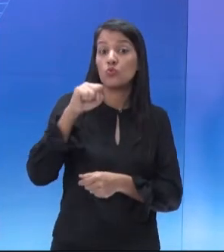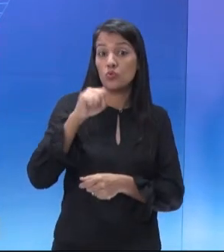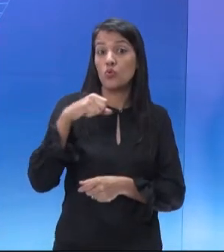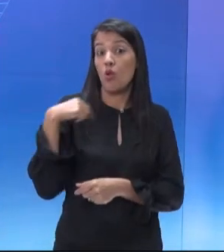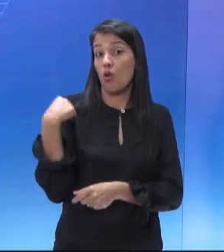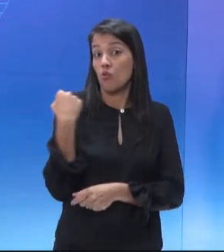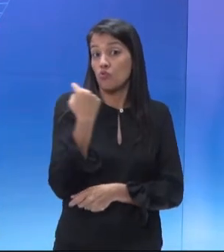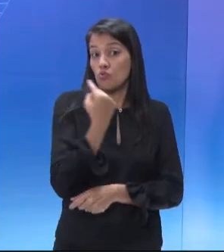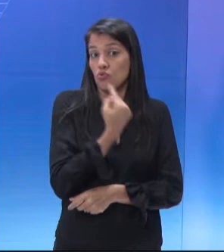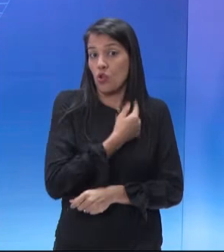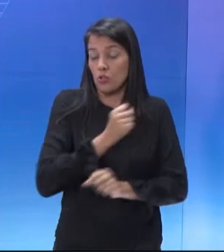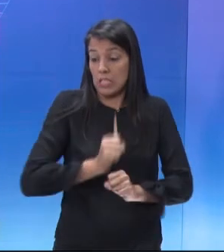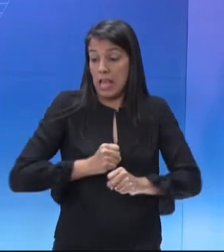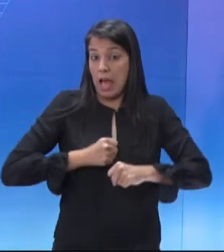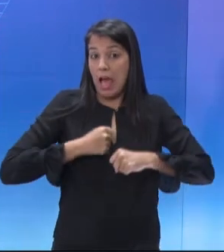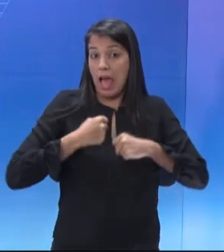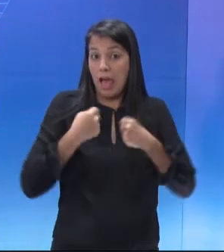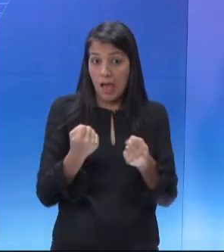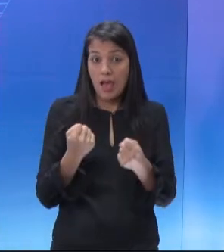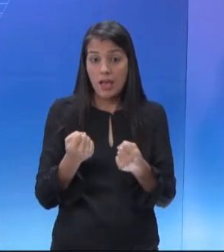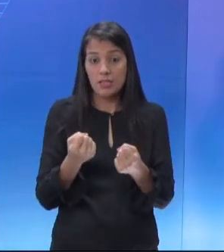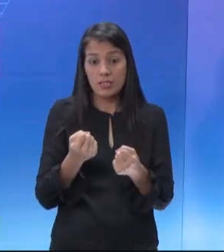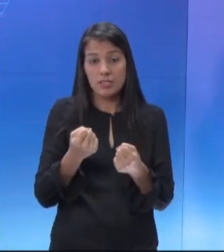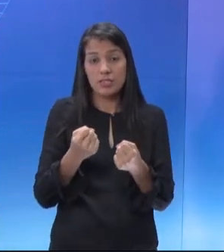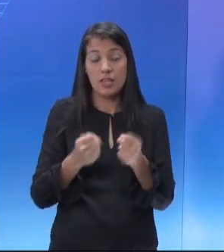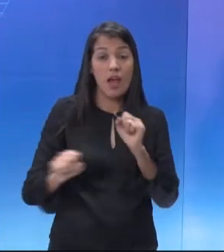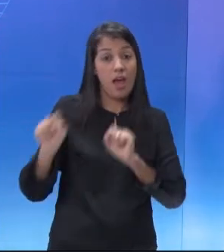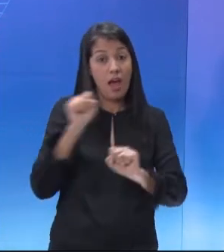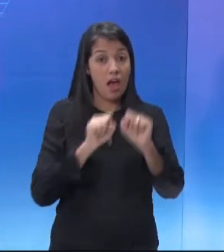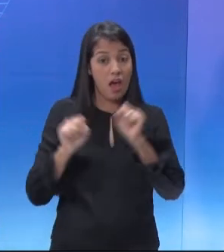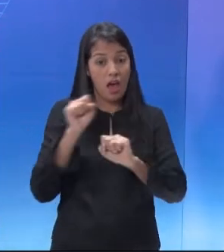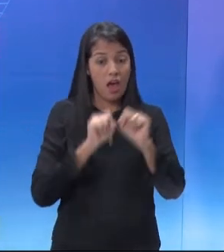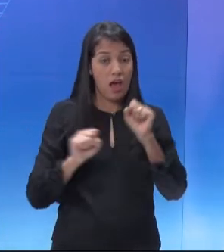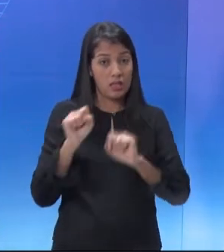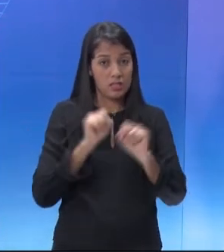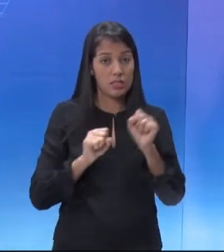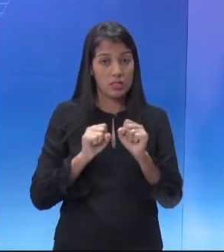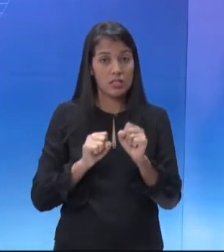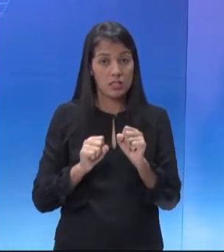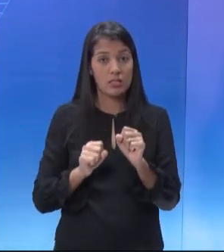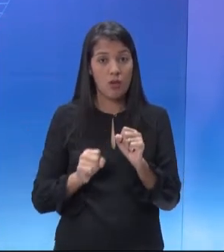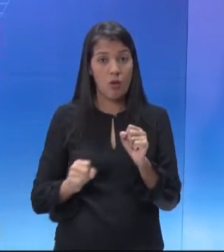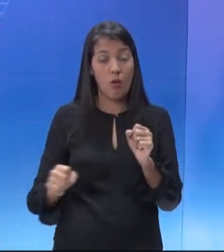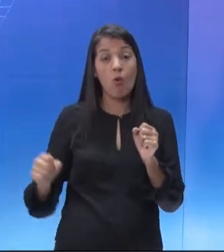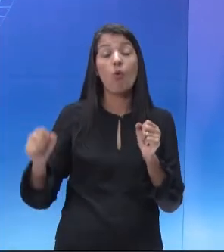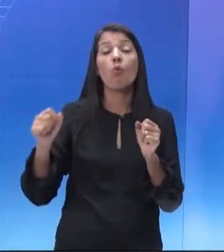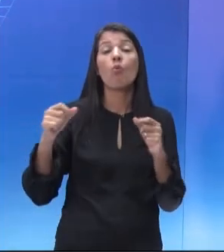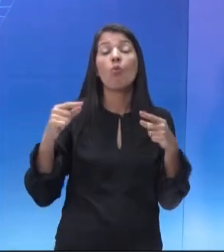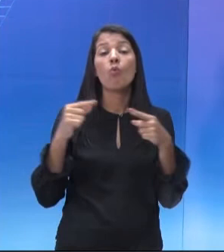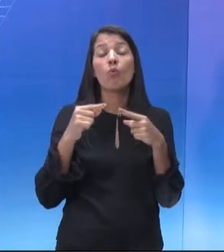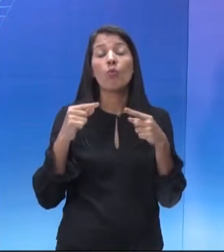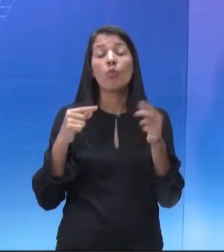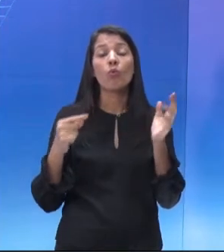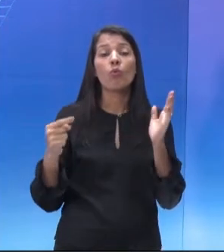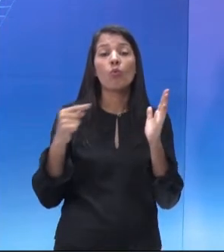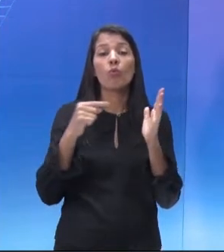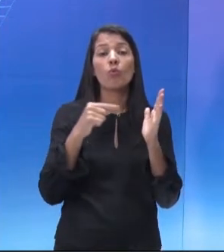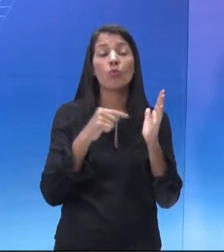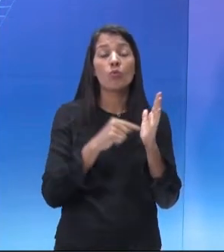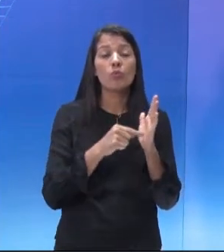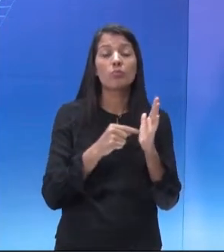repetir, professor Zygmunt Bauman fala, não são as crises que mudam o mundo, e sim nossa reação a